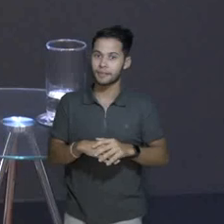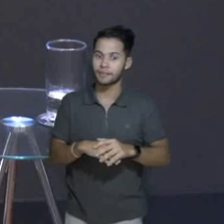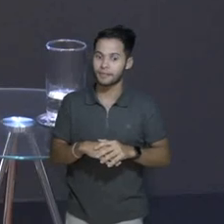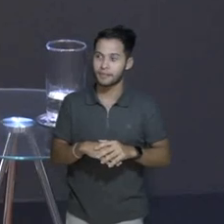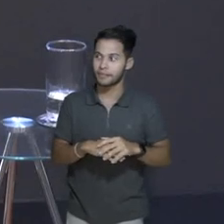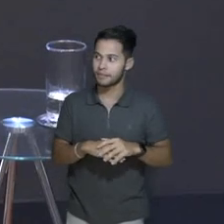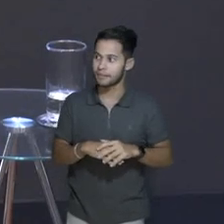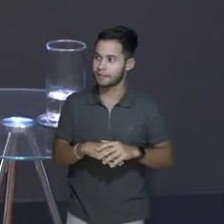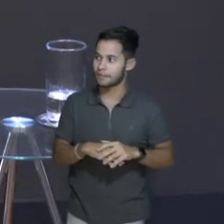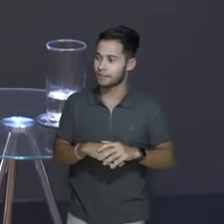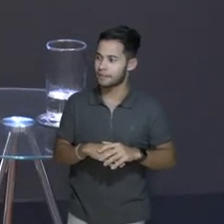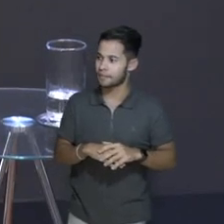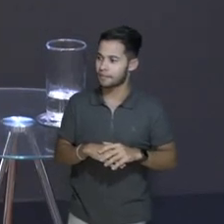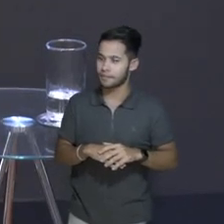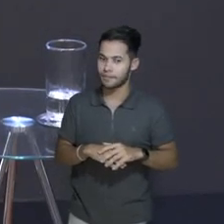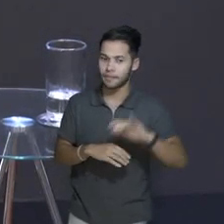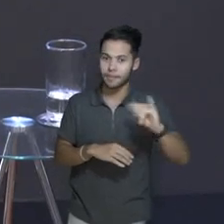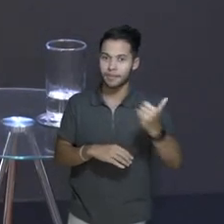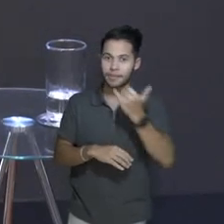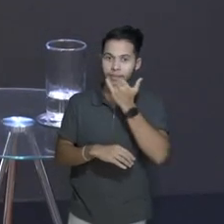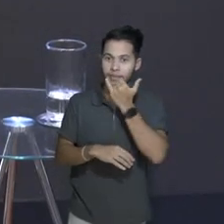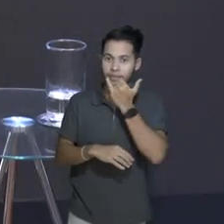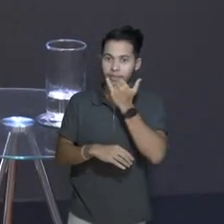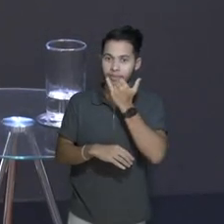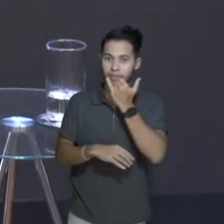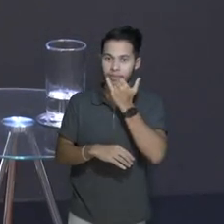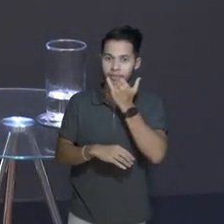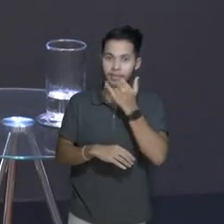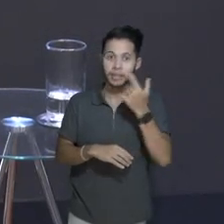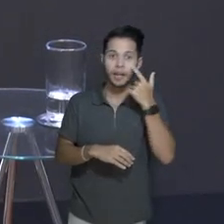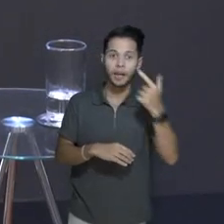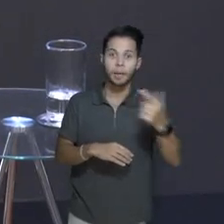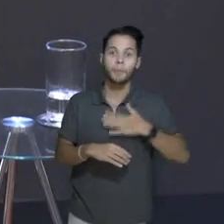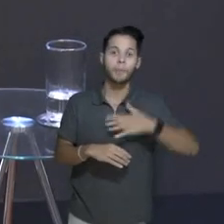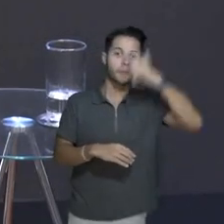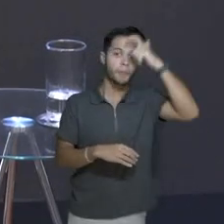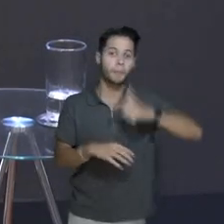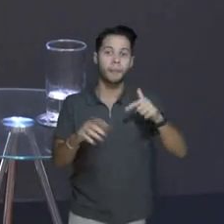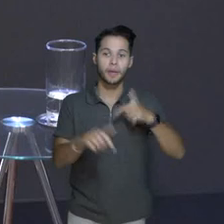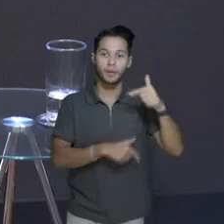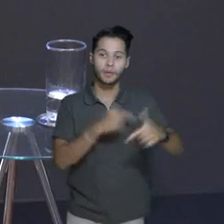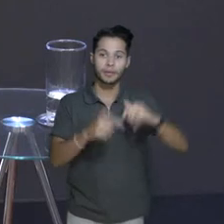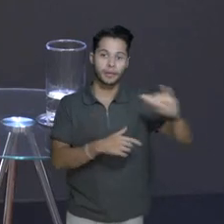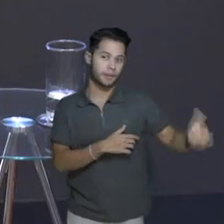justificativas para para explicar o seu ato corruptivo